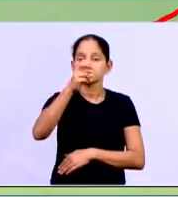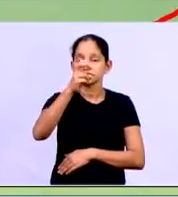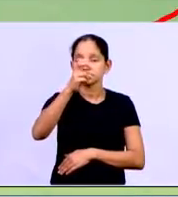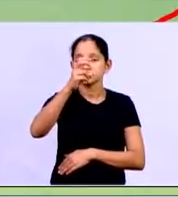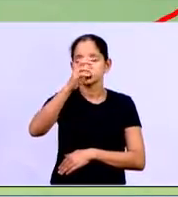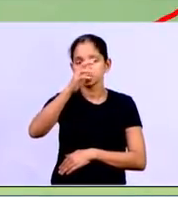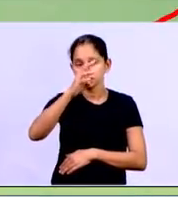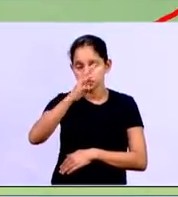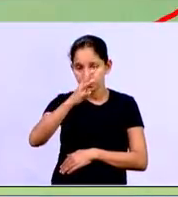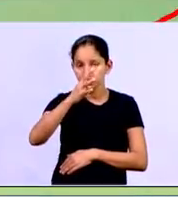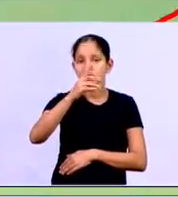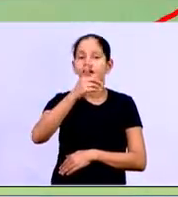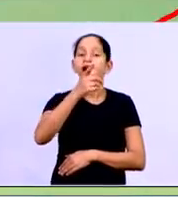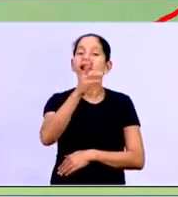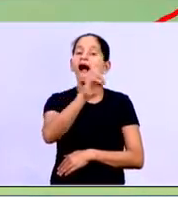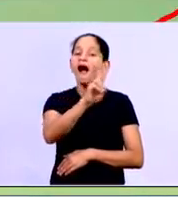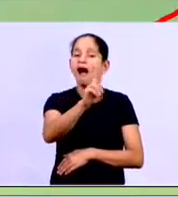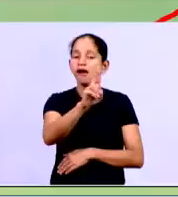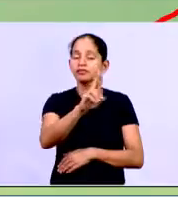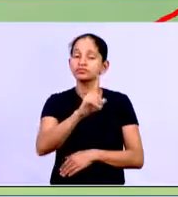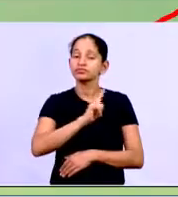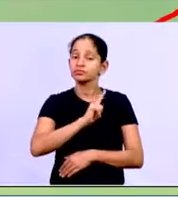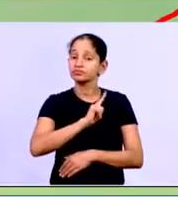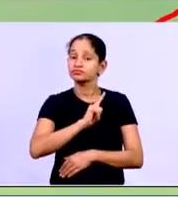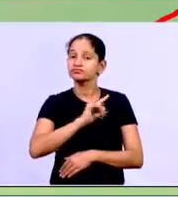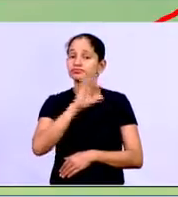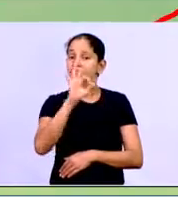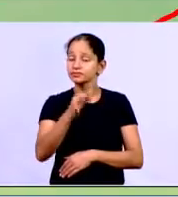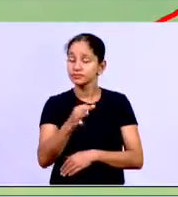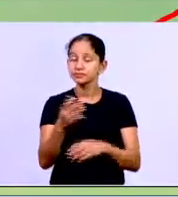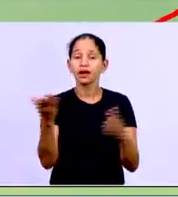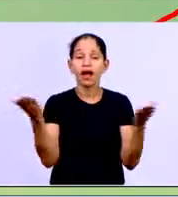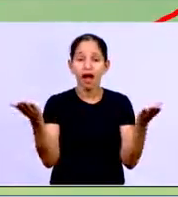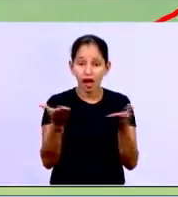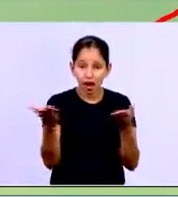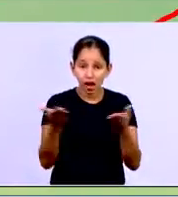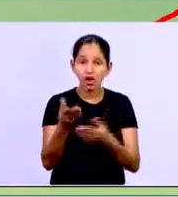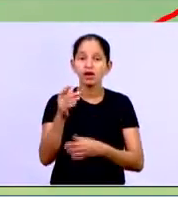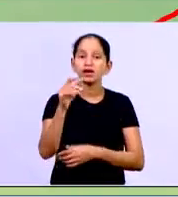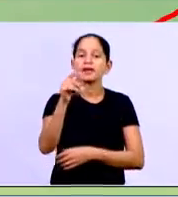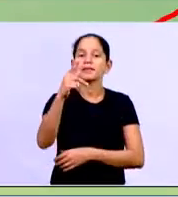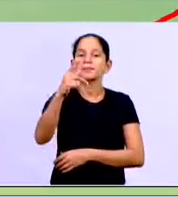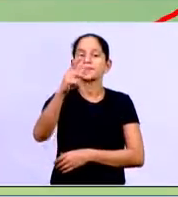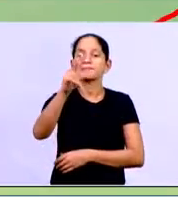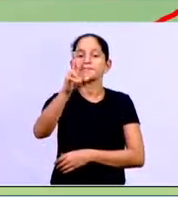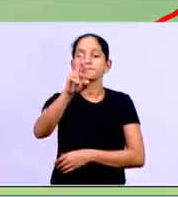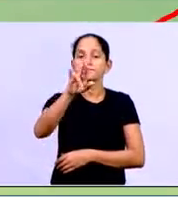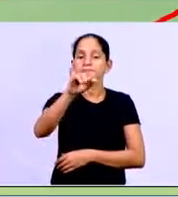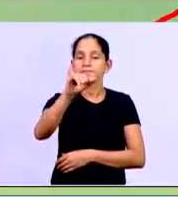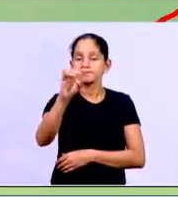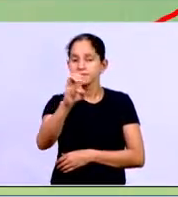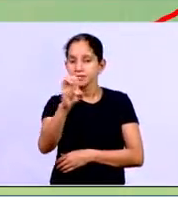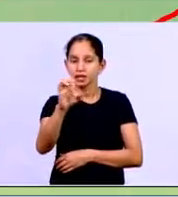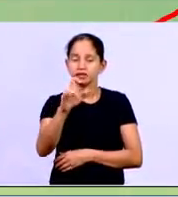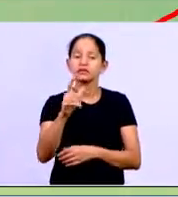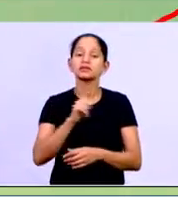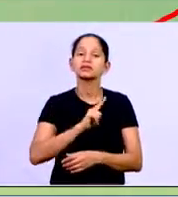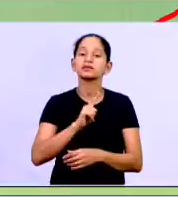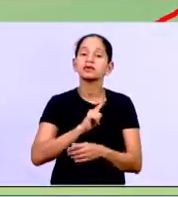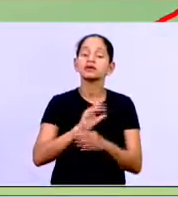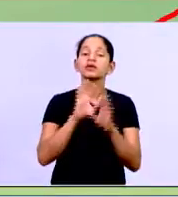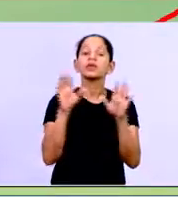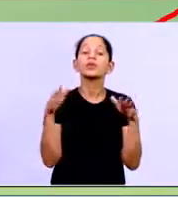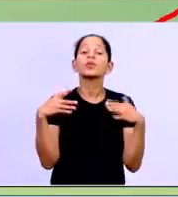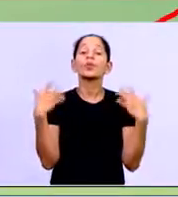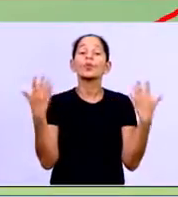3.154,71. Significa que pelo sistema Price, eu vou pagar todo mês, naquele financiamento de